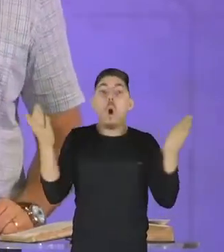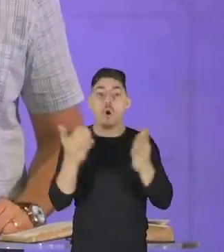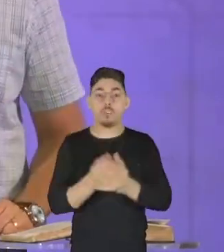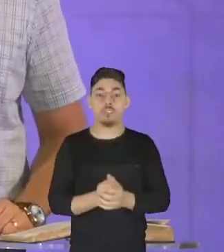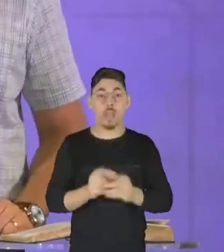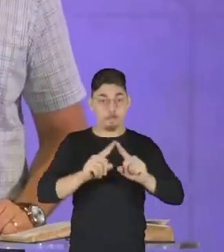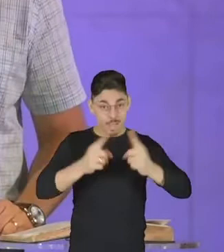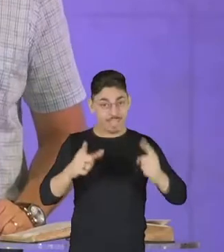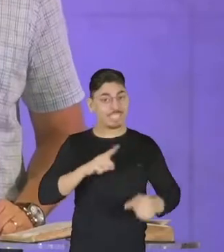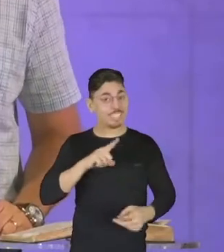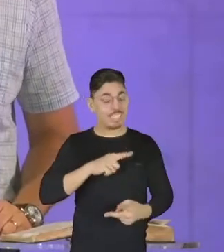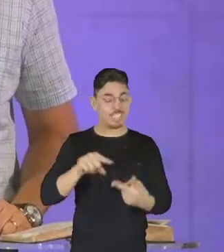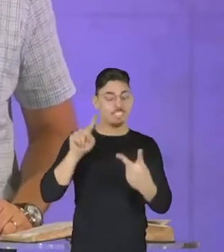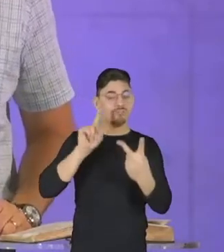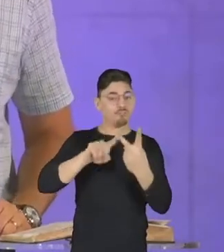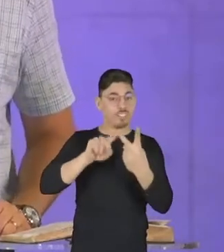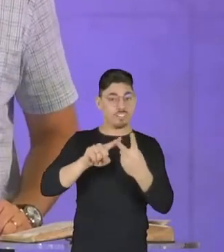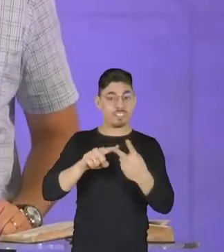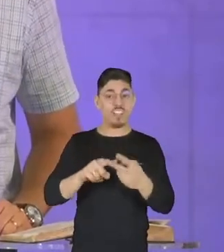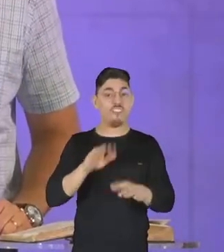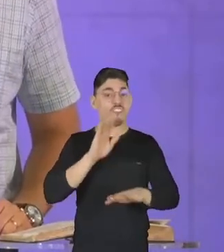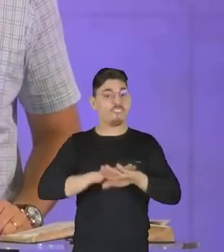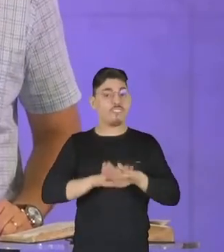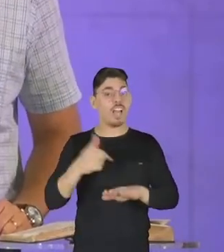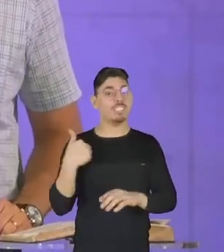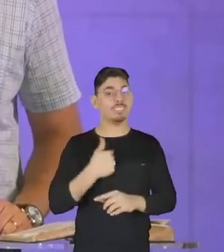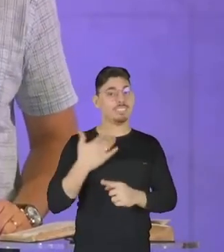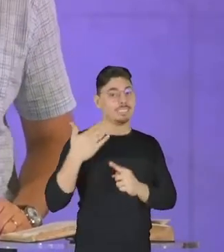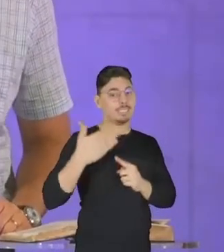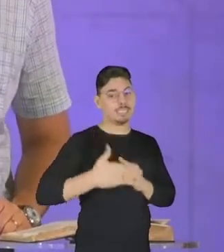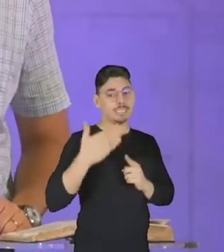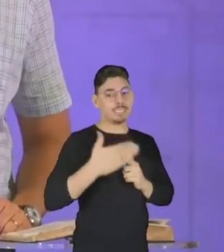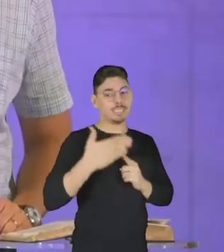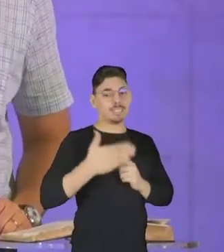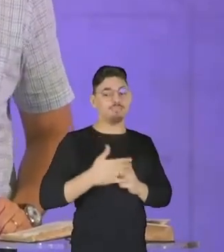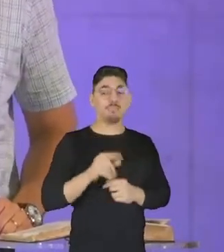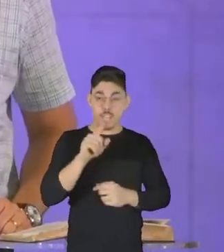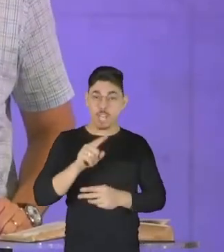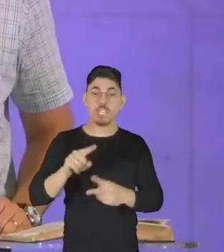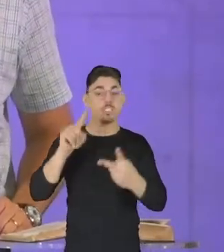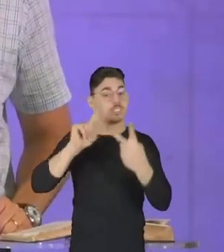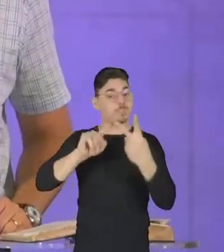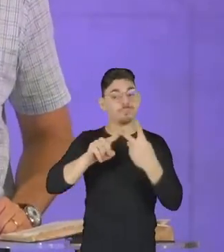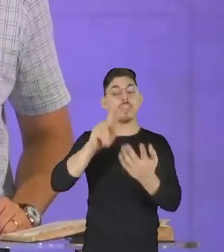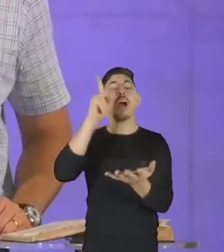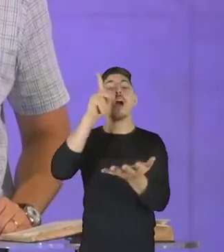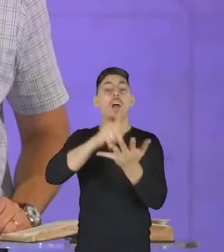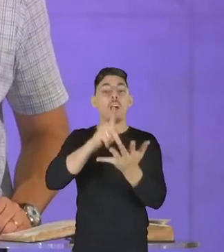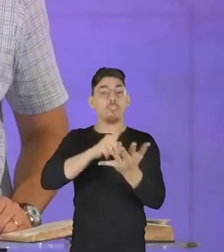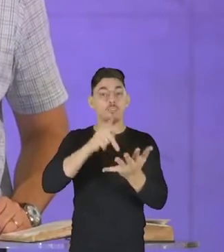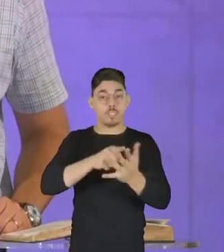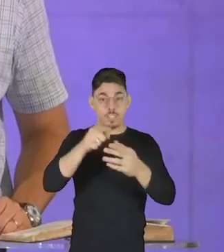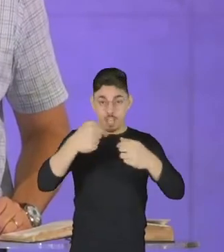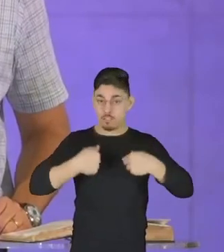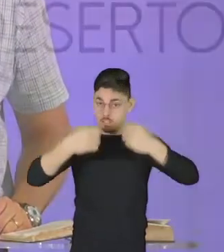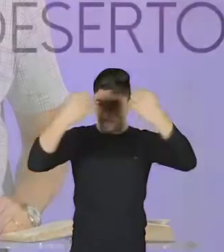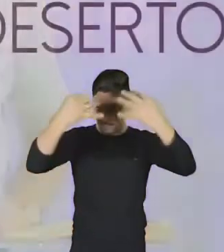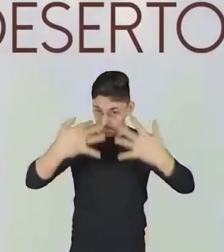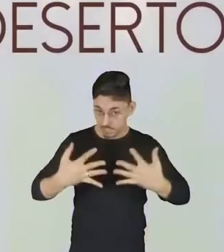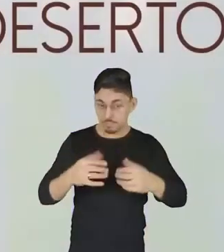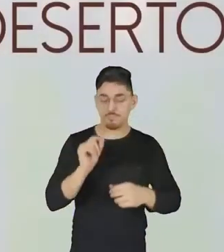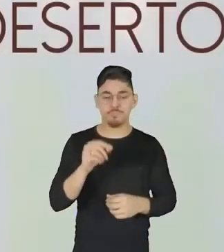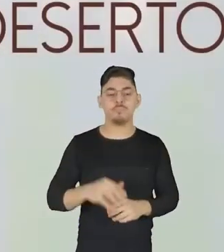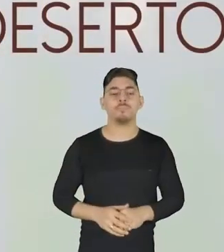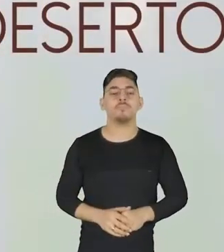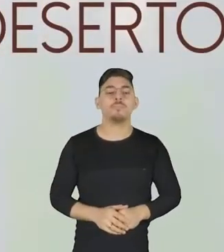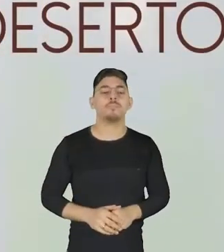impede de viver essa vida com Deus hoje. E a segunda verdade que eu quero trazer para nós nesta meditação: